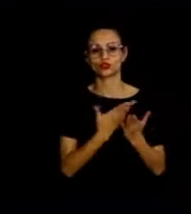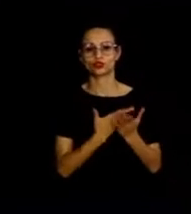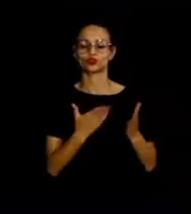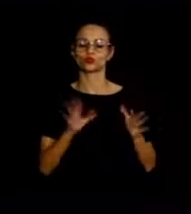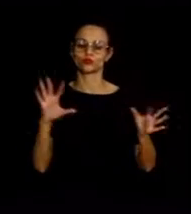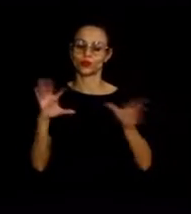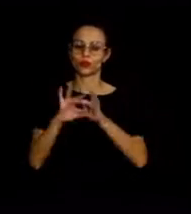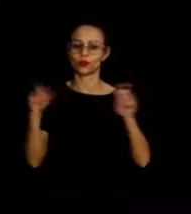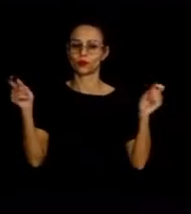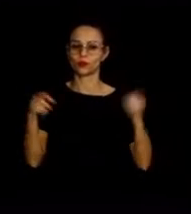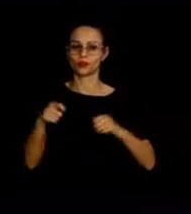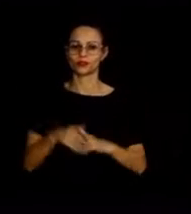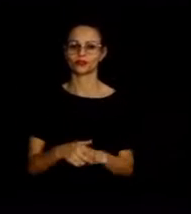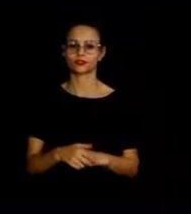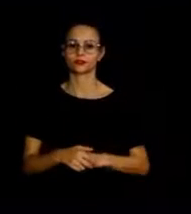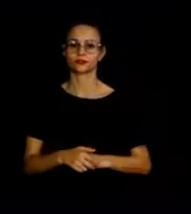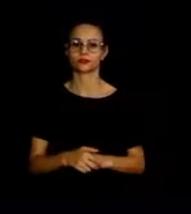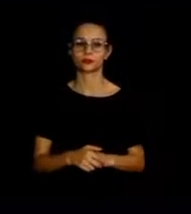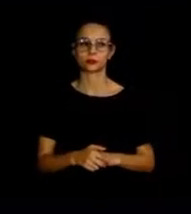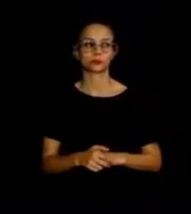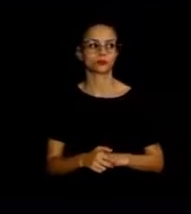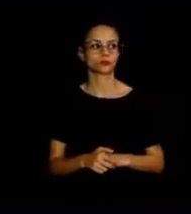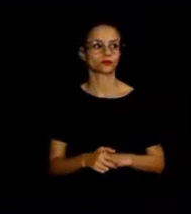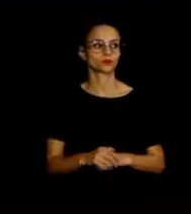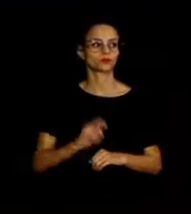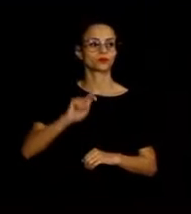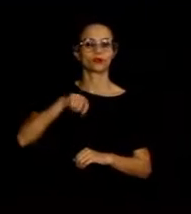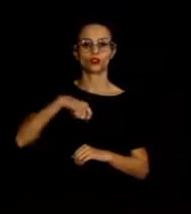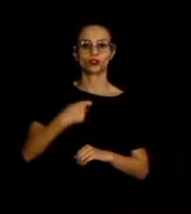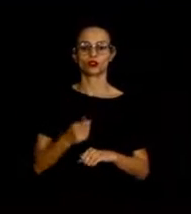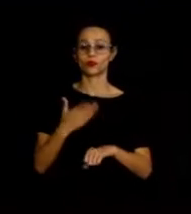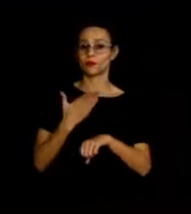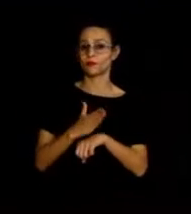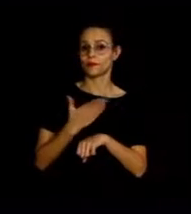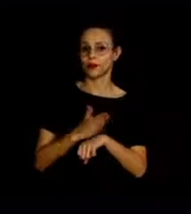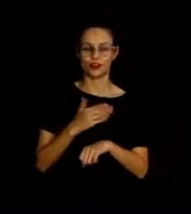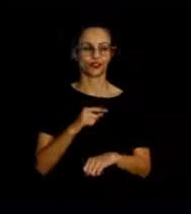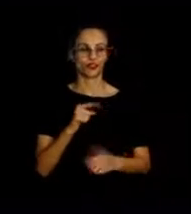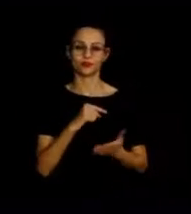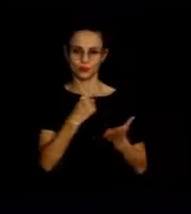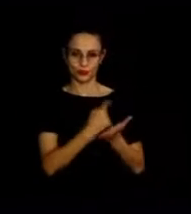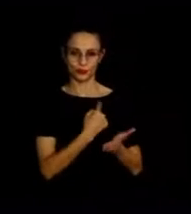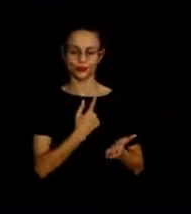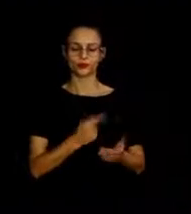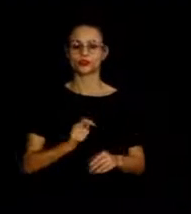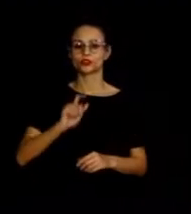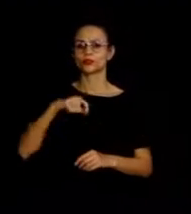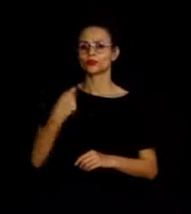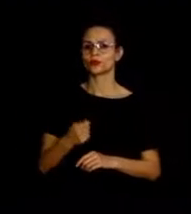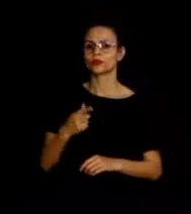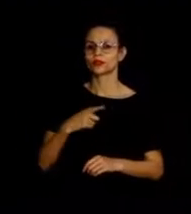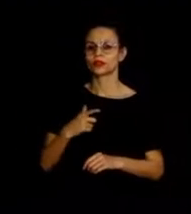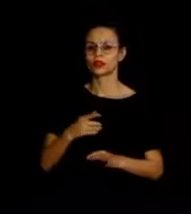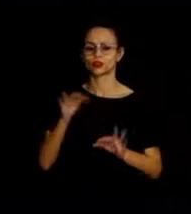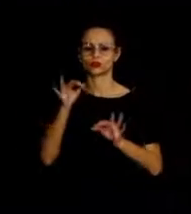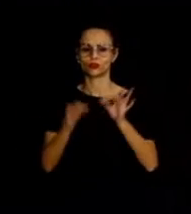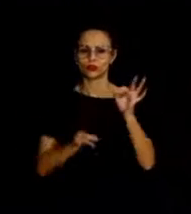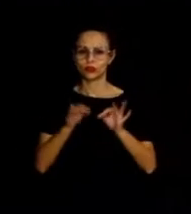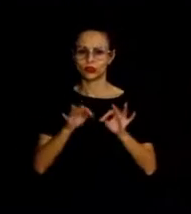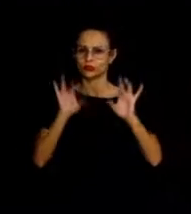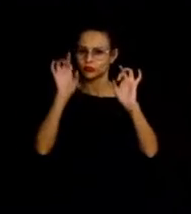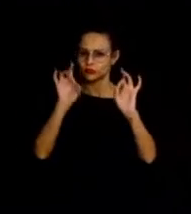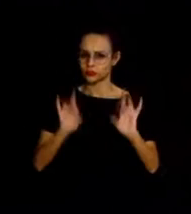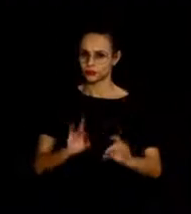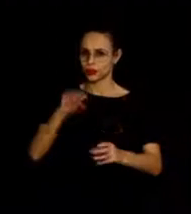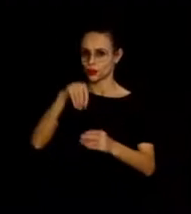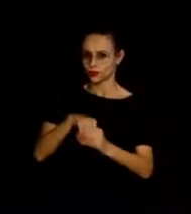competência me diga uma só a prática né porque veio uma pergunta ali também se existe um juizado especial